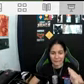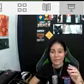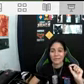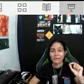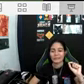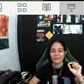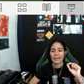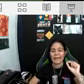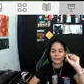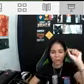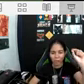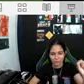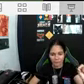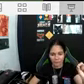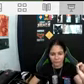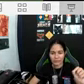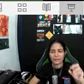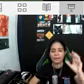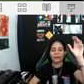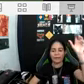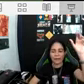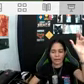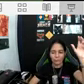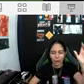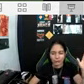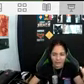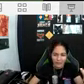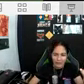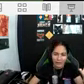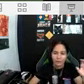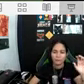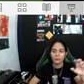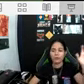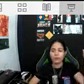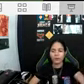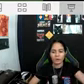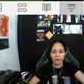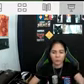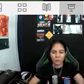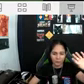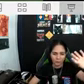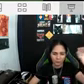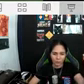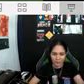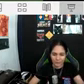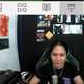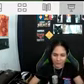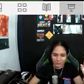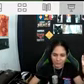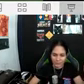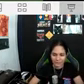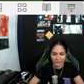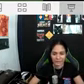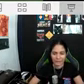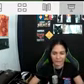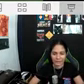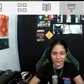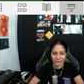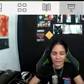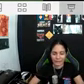eles e você anota que a amostra A foi em coletor todo fechado lá,